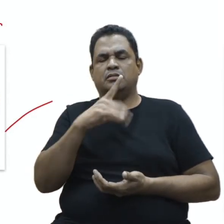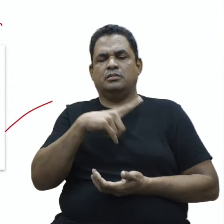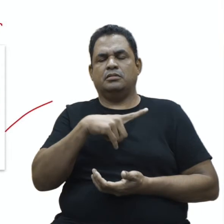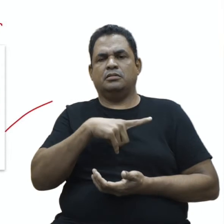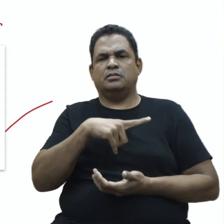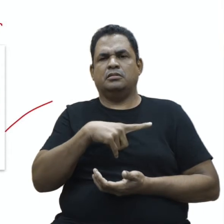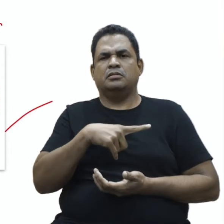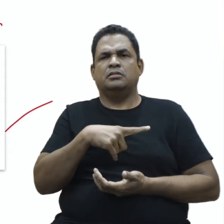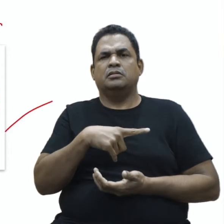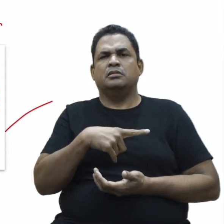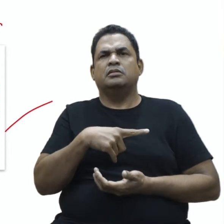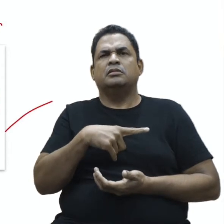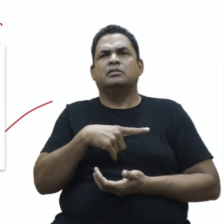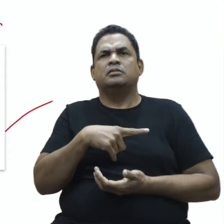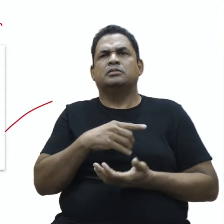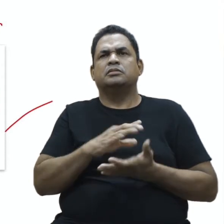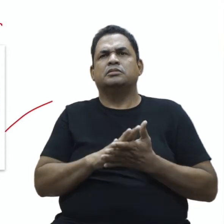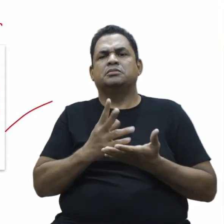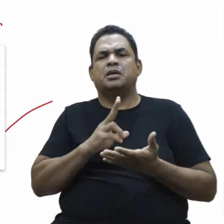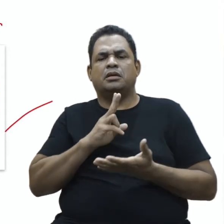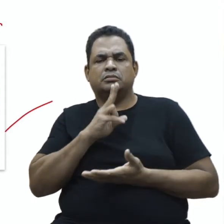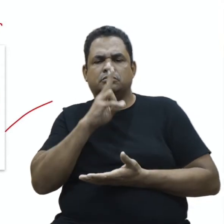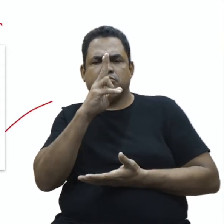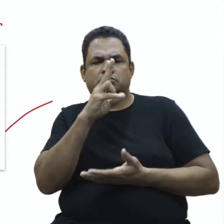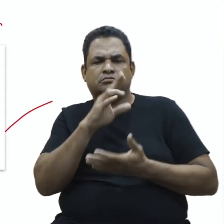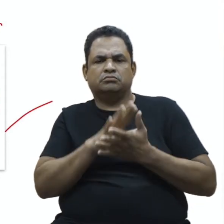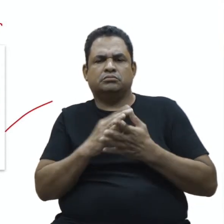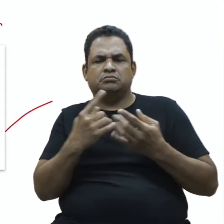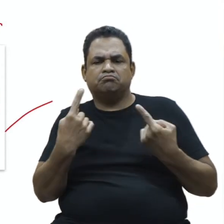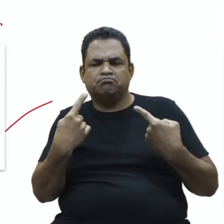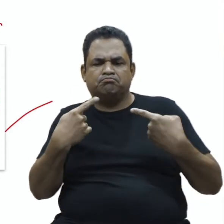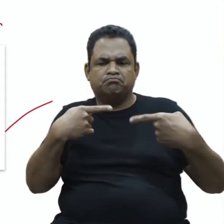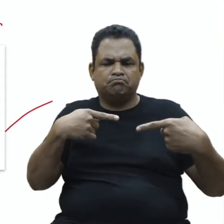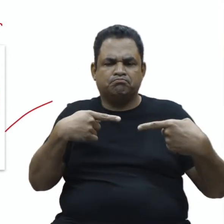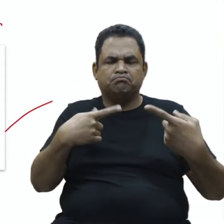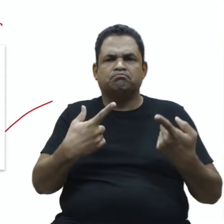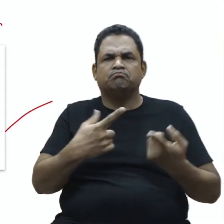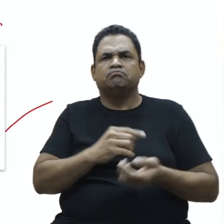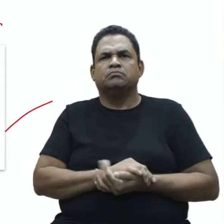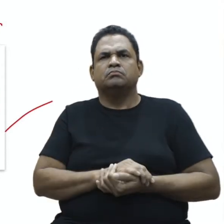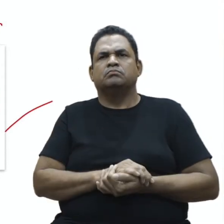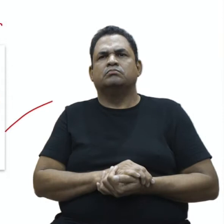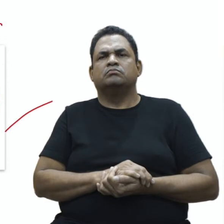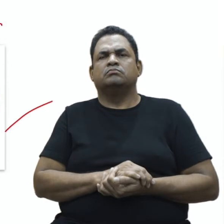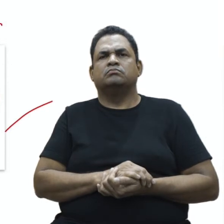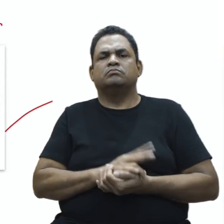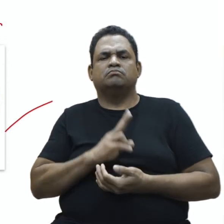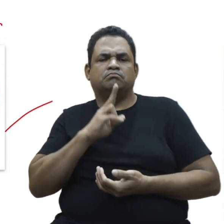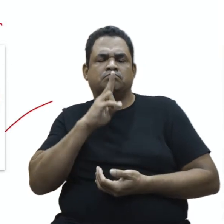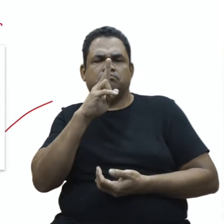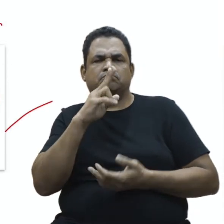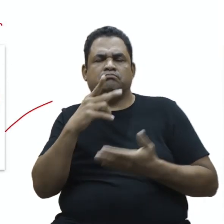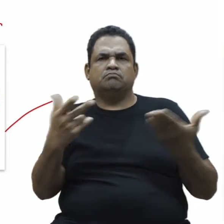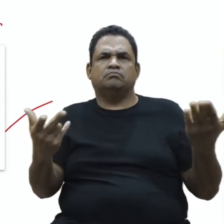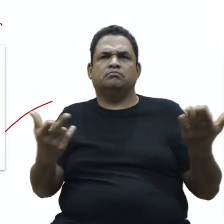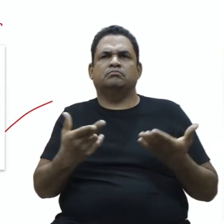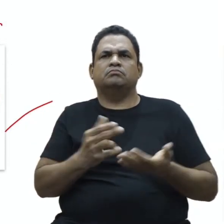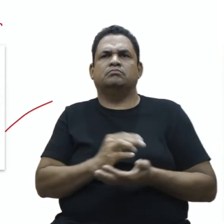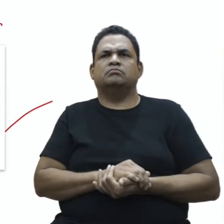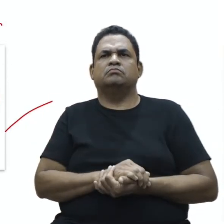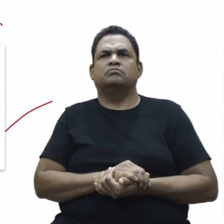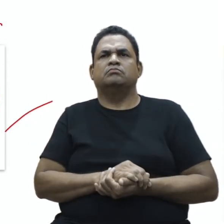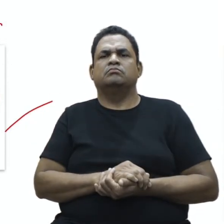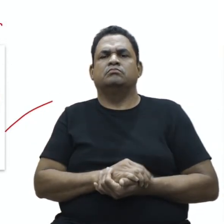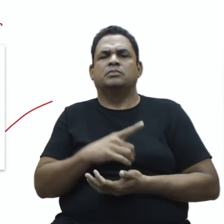vez mais forte essa oposição, como é que a gente chama aqui? A gente tem